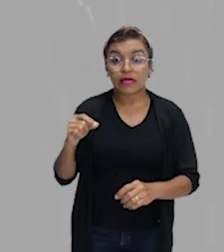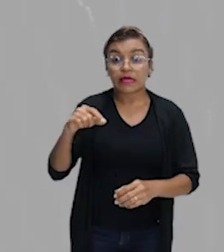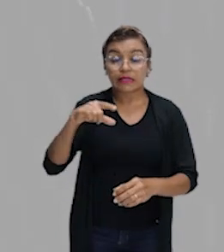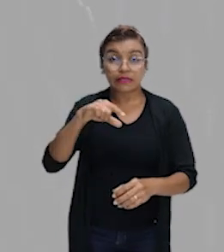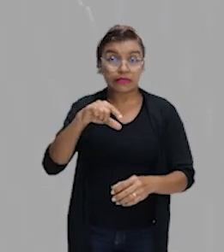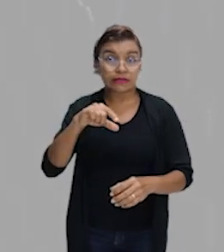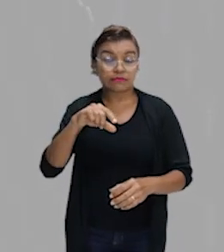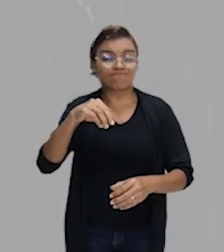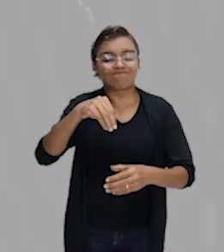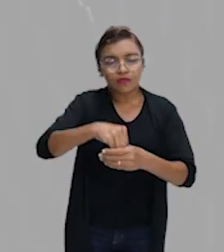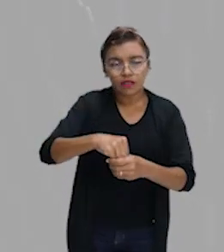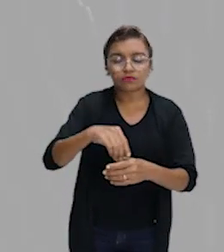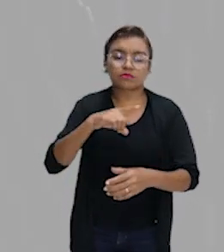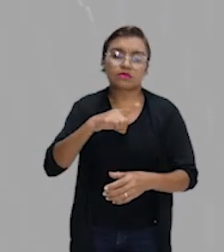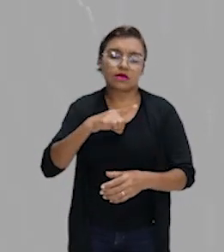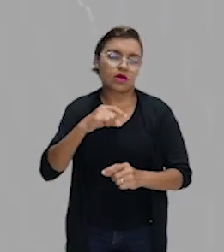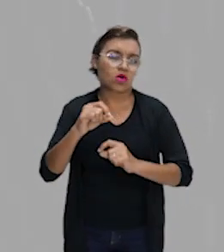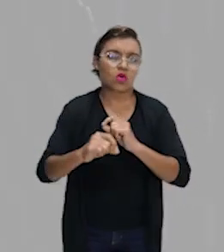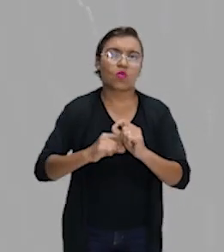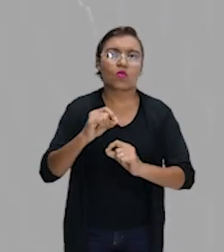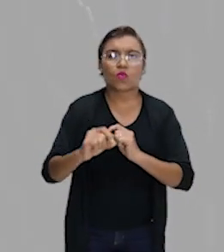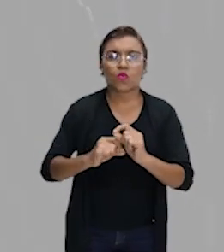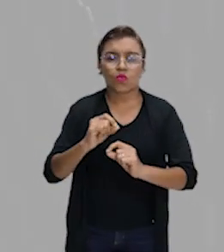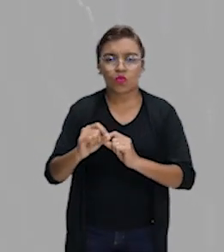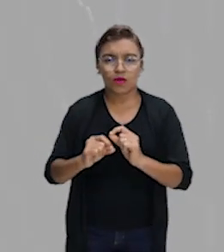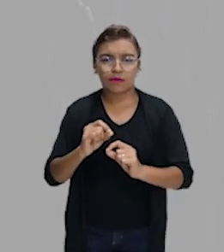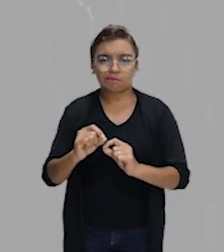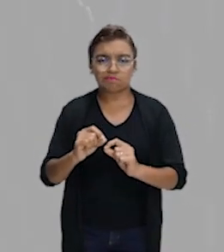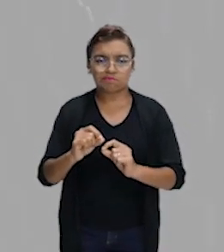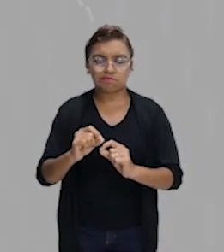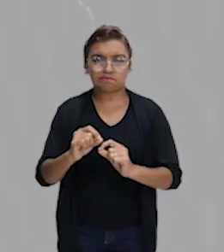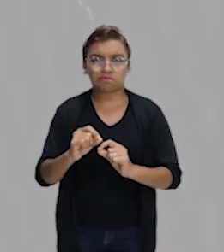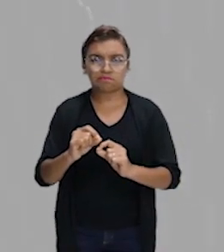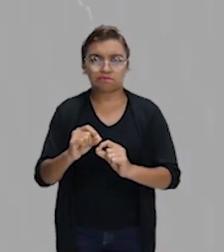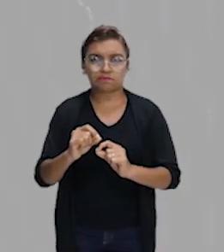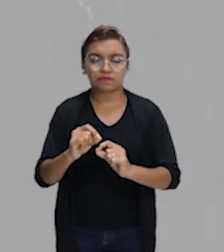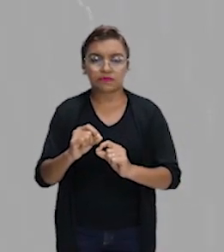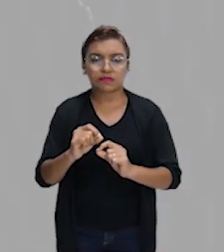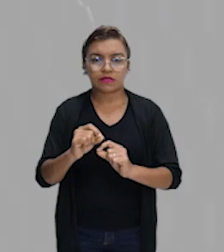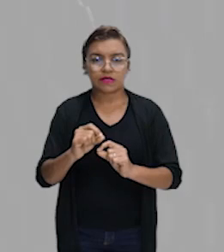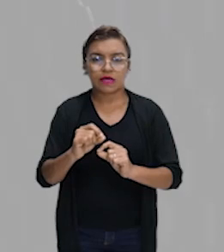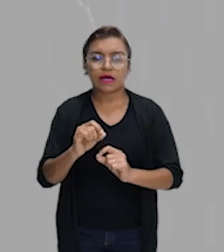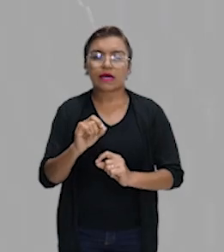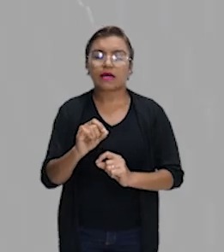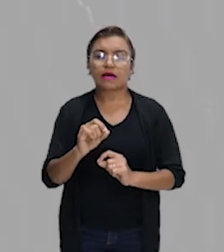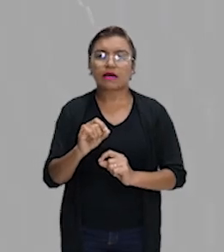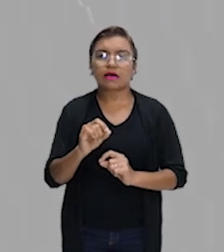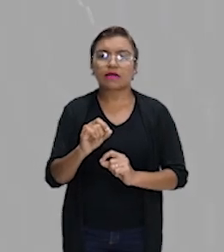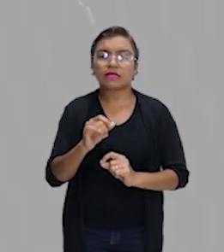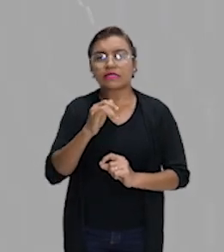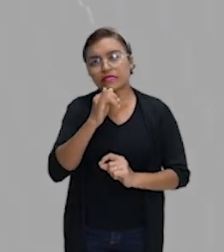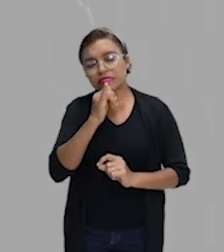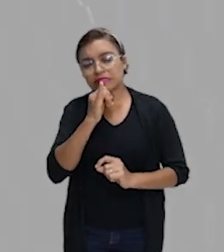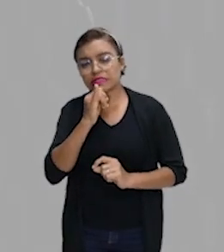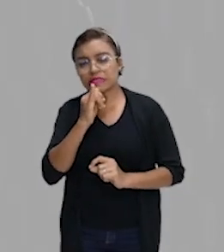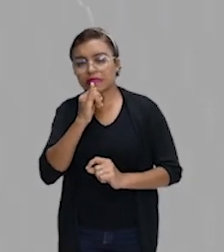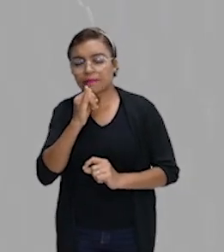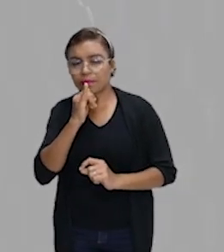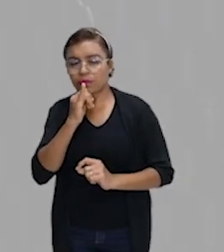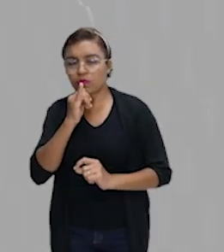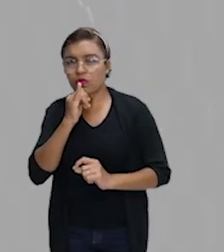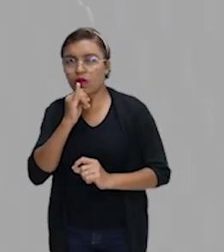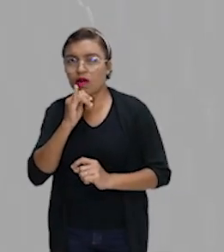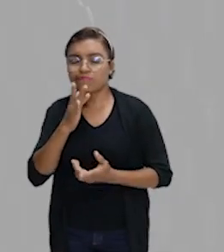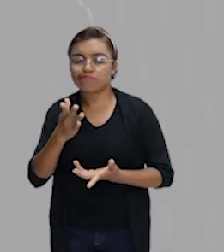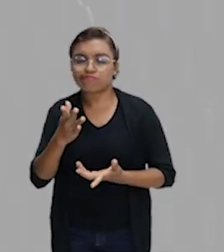fluoreto vai inibir, né, vai retardar a perda de massa dos dentes, né,